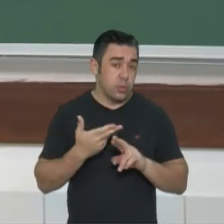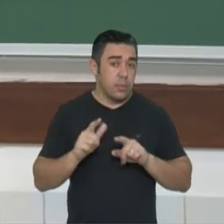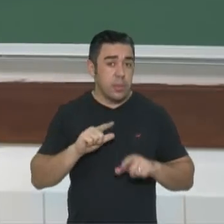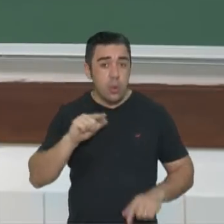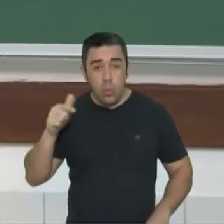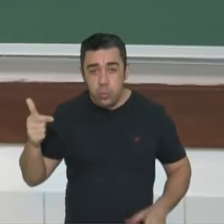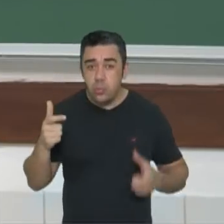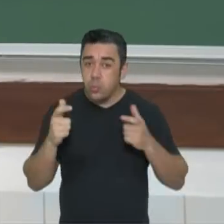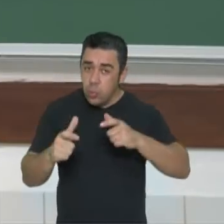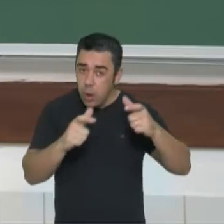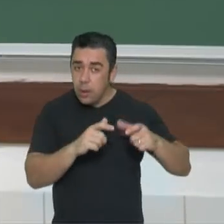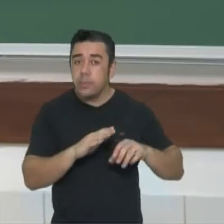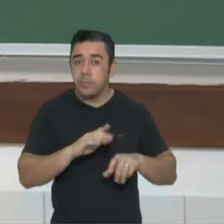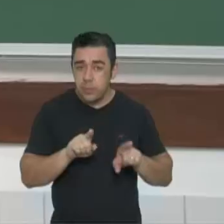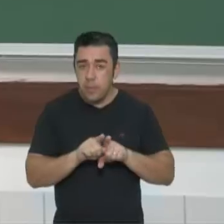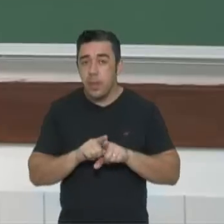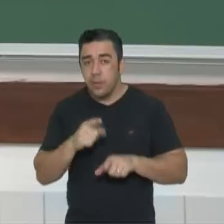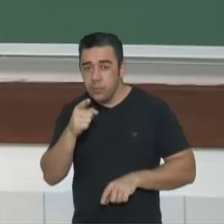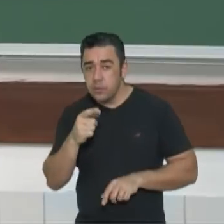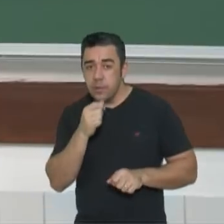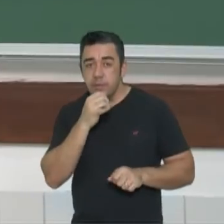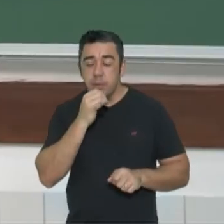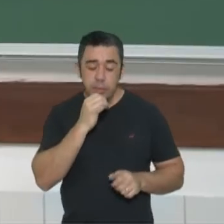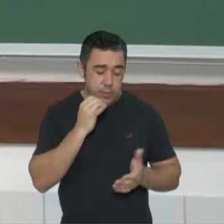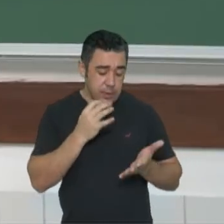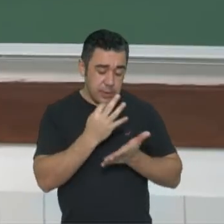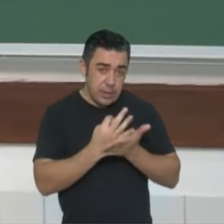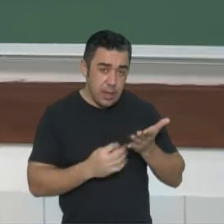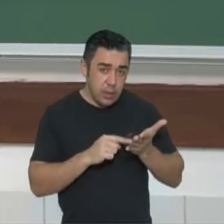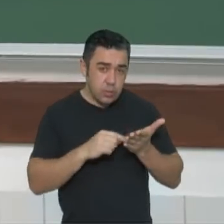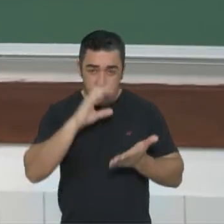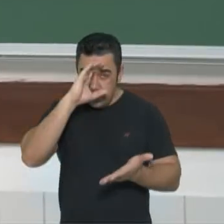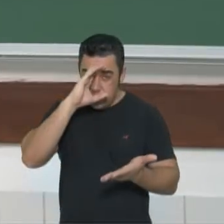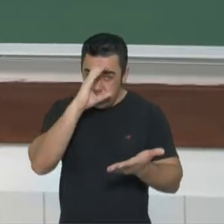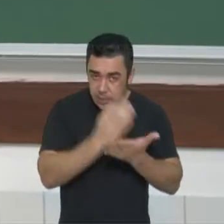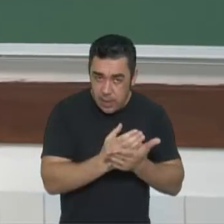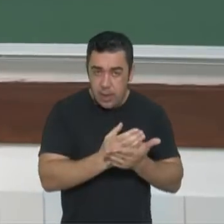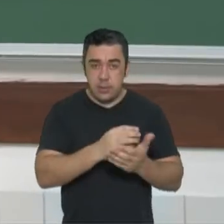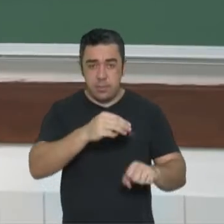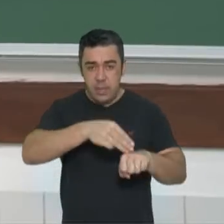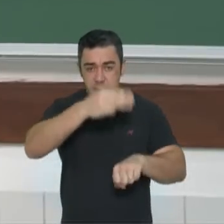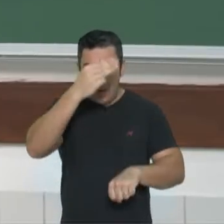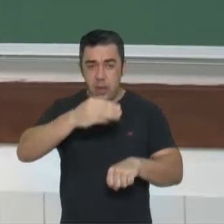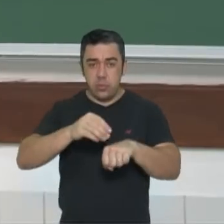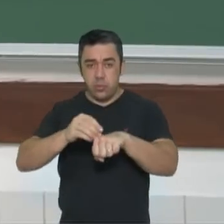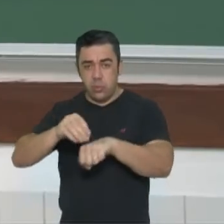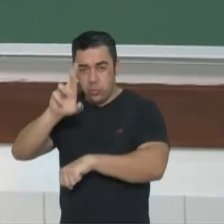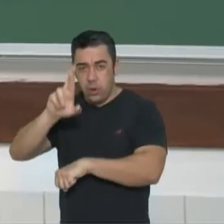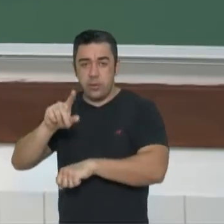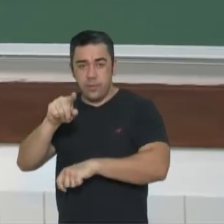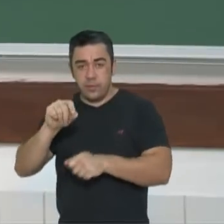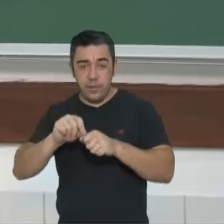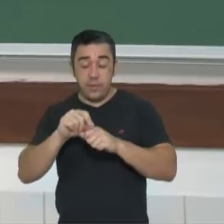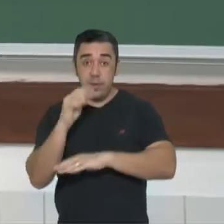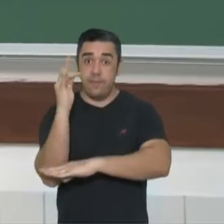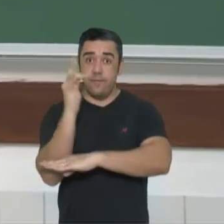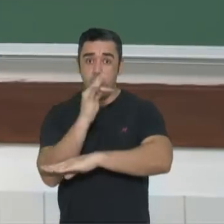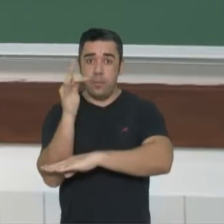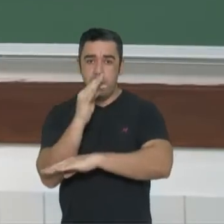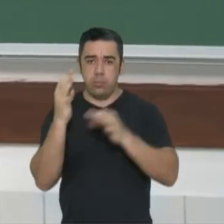mas principalmente nesse. Você redigiu um texto, uma tese de doutorado, de mestrado, você vai precisar fazer um texto formal.